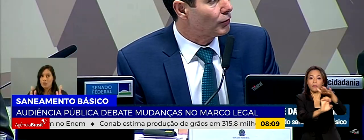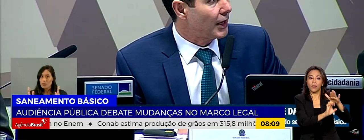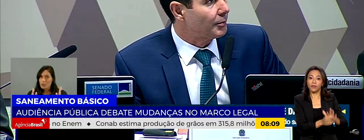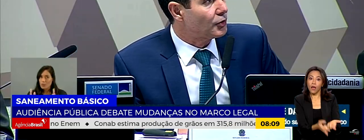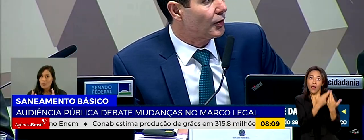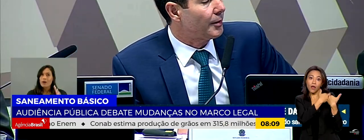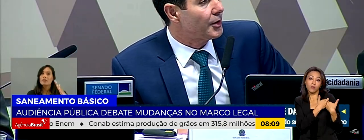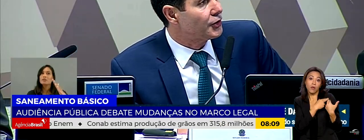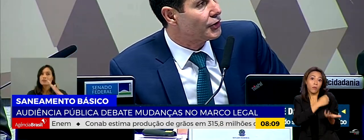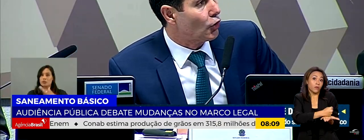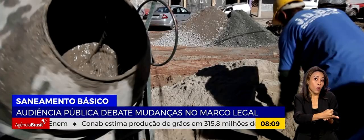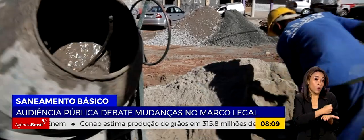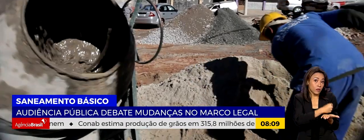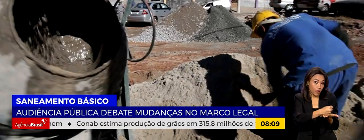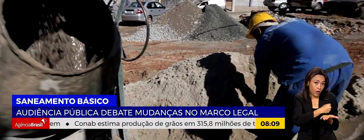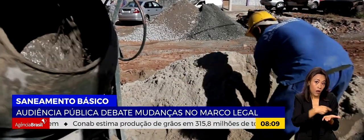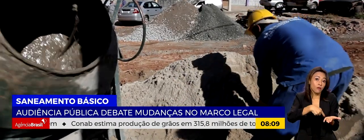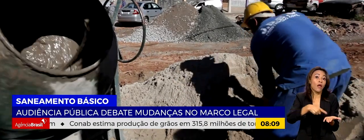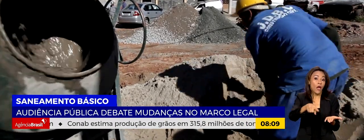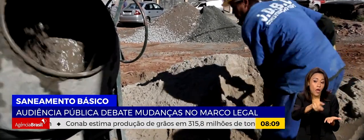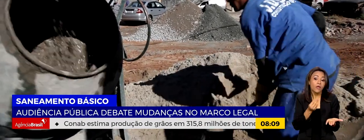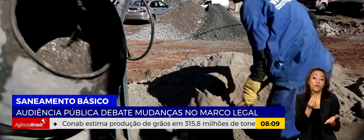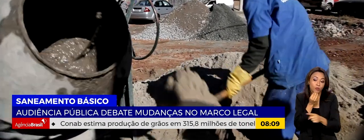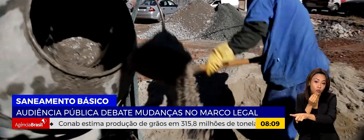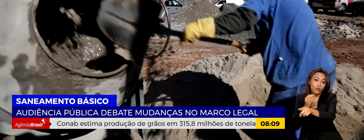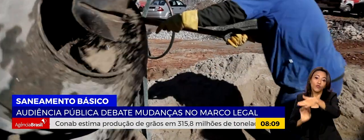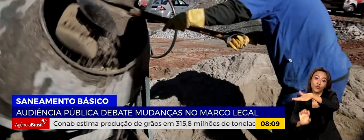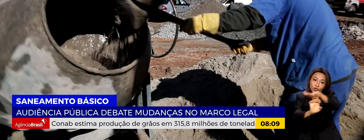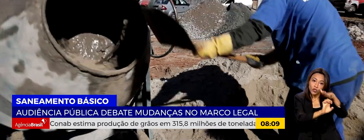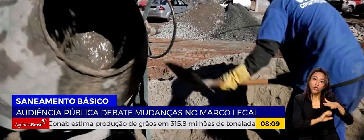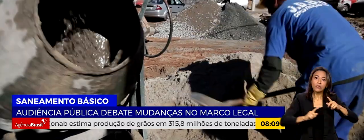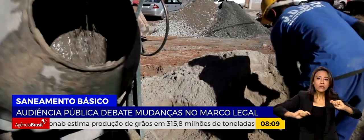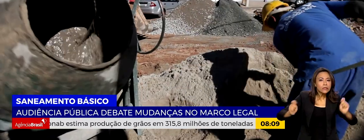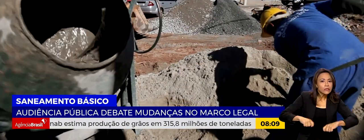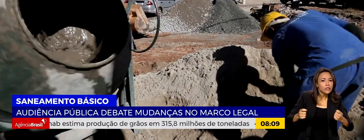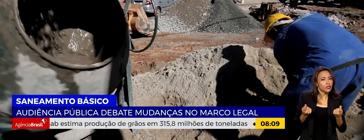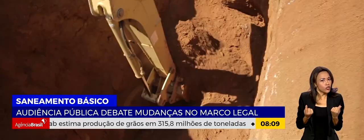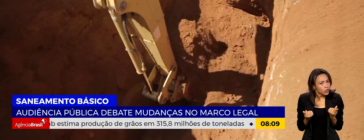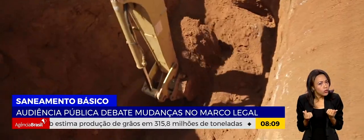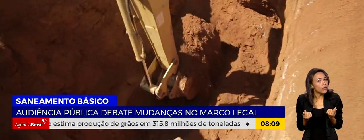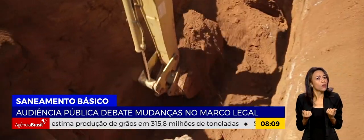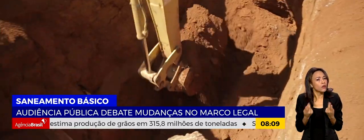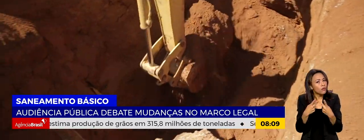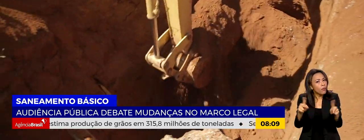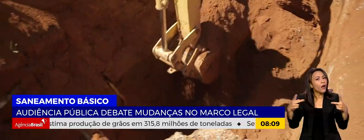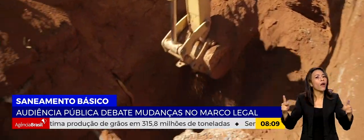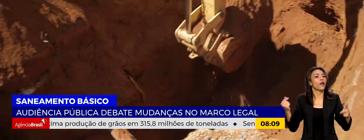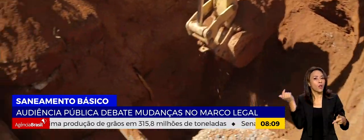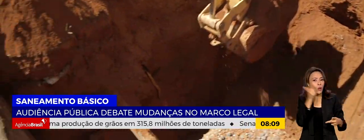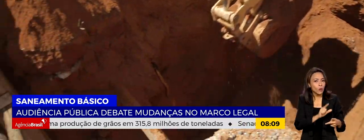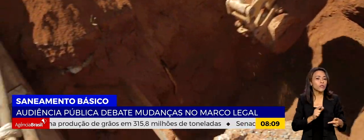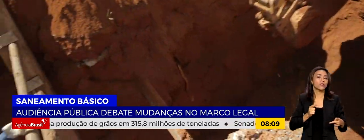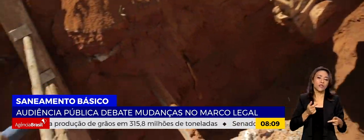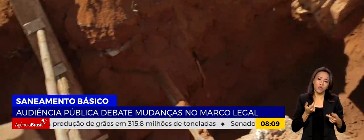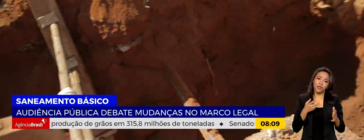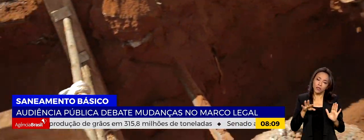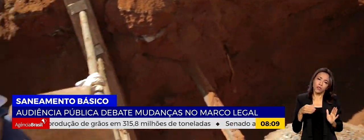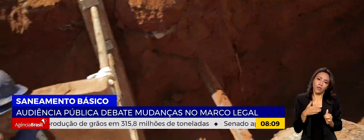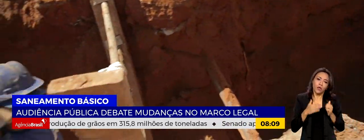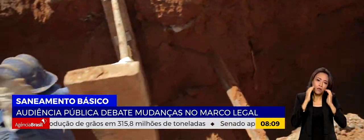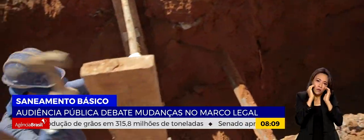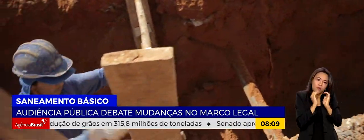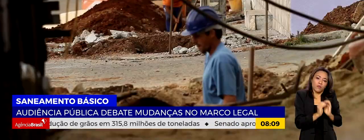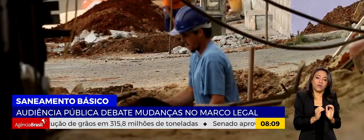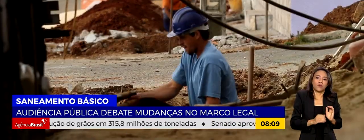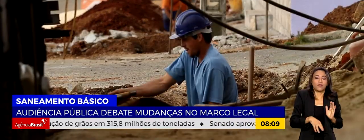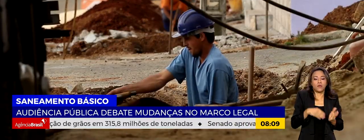contratos de serviço deveriam comprovar capacidade econômica financeira para seguir com as atividades. Sem a